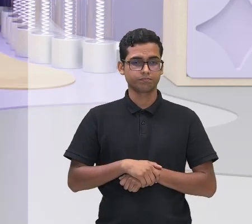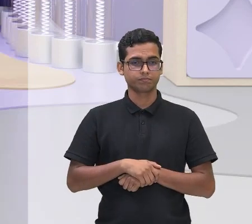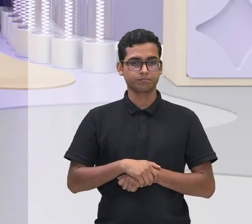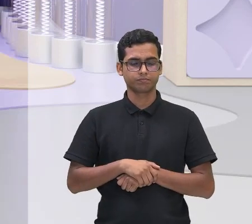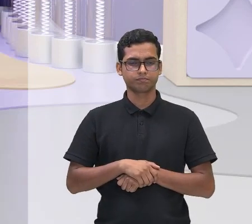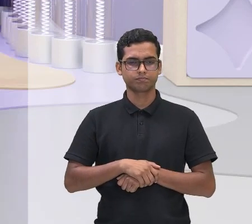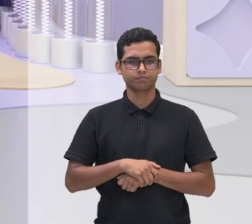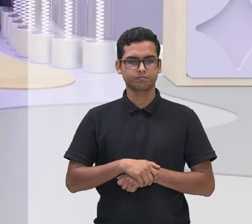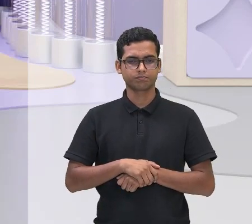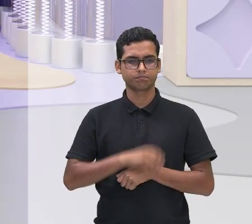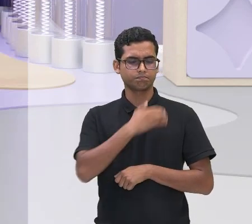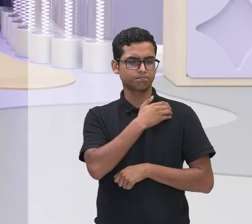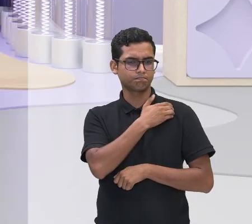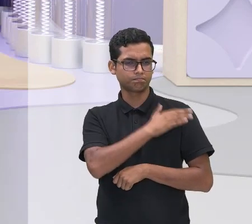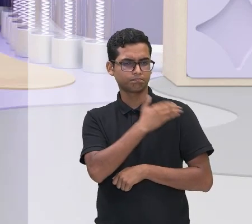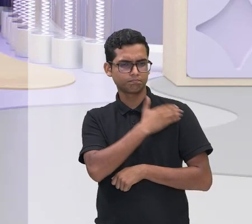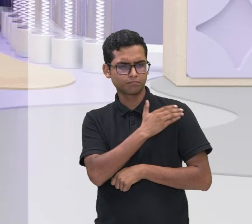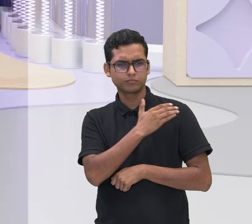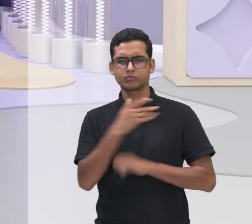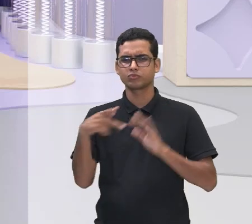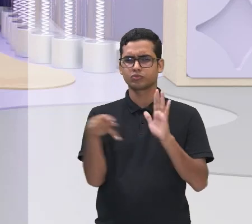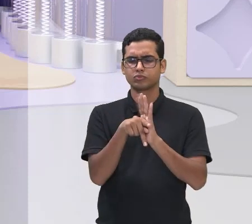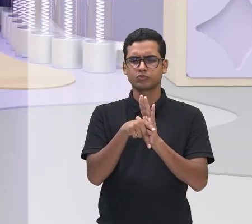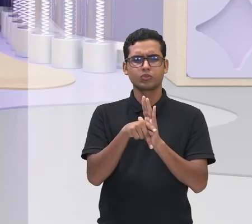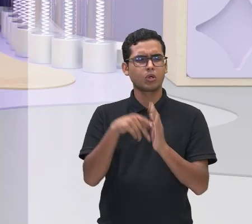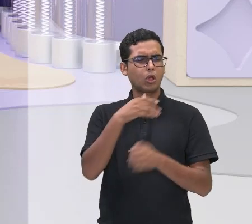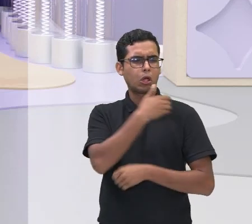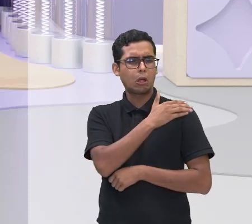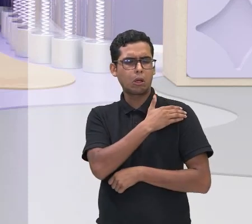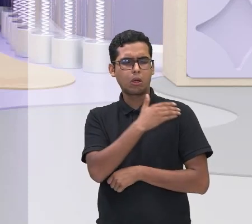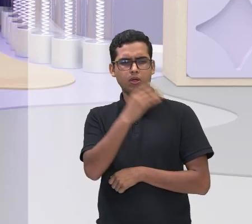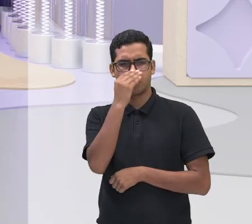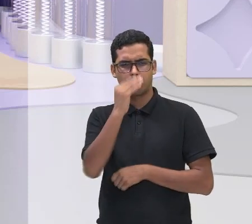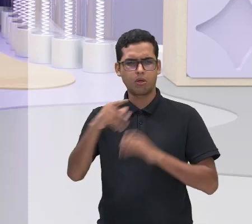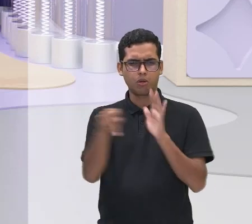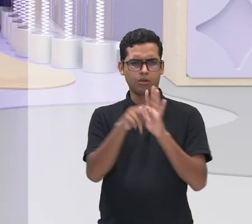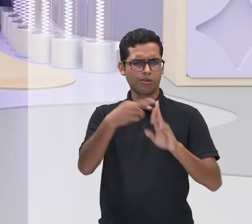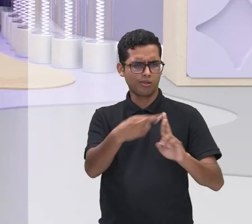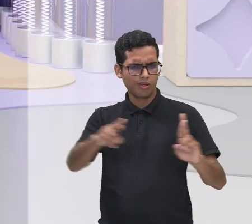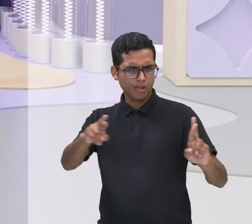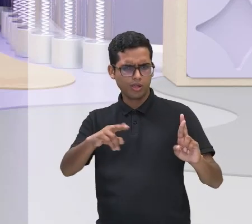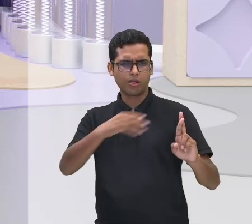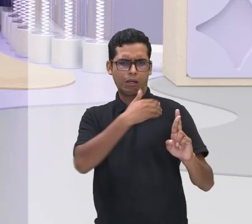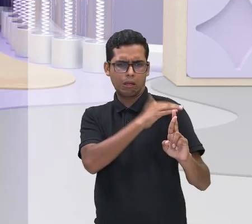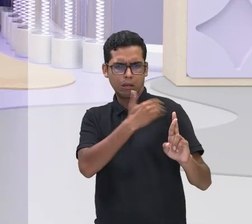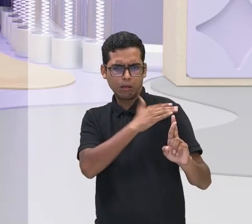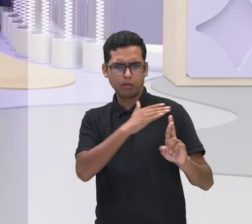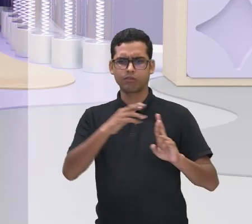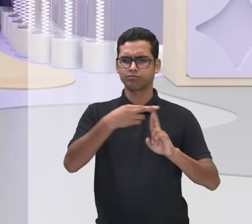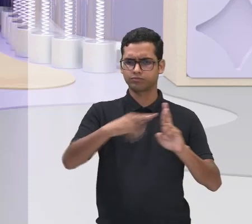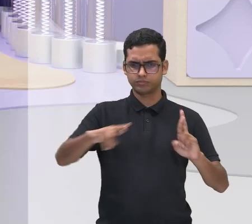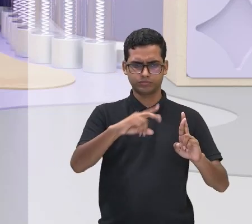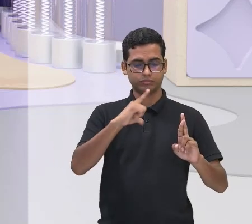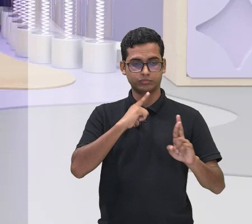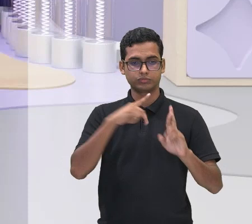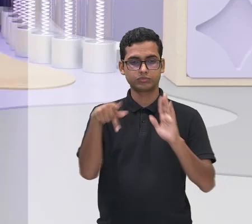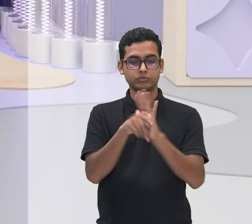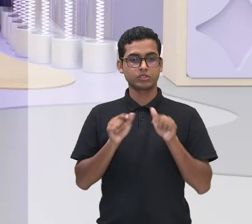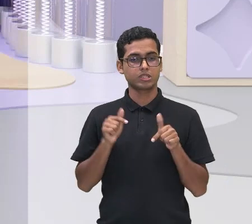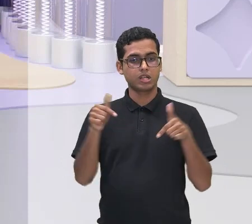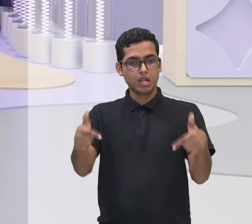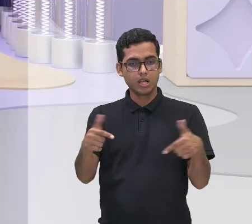religiosa? A intolerância religiosa é o ato de discriminar,